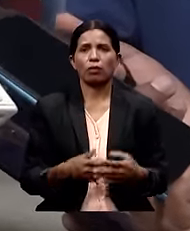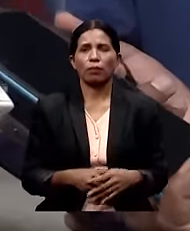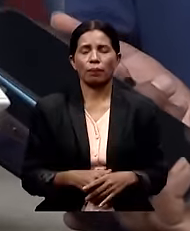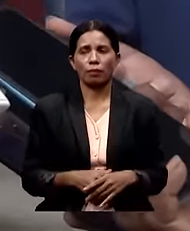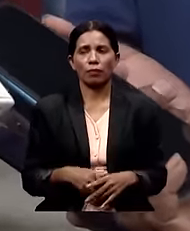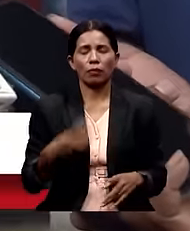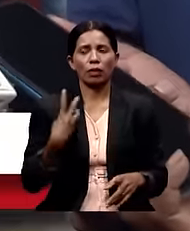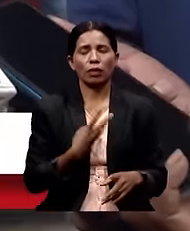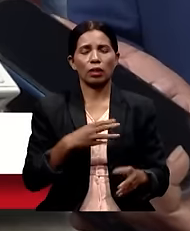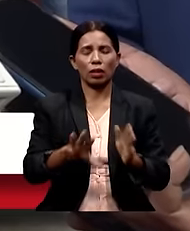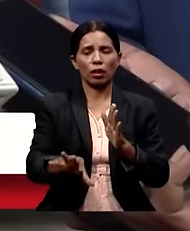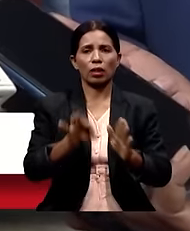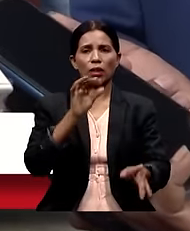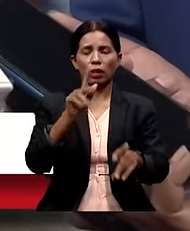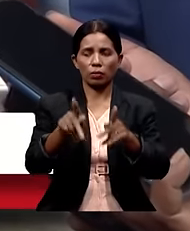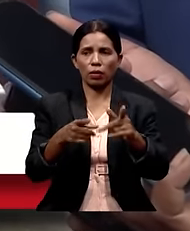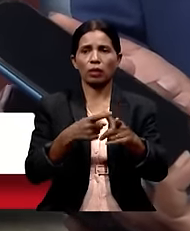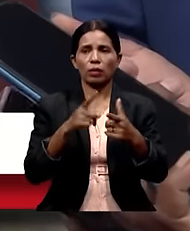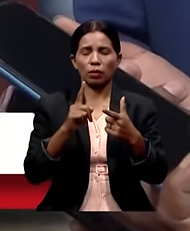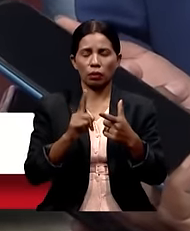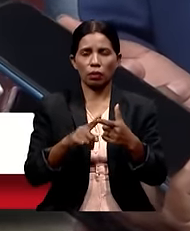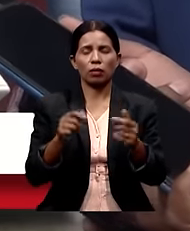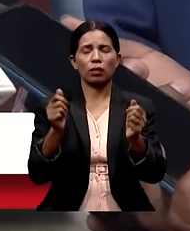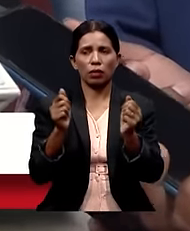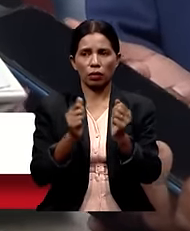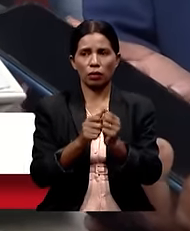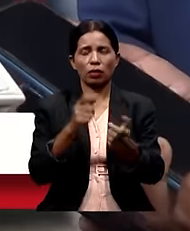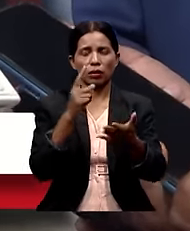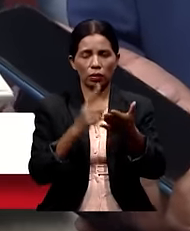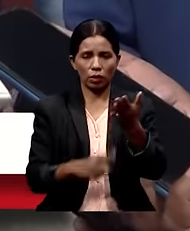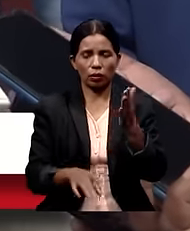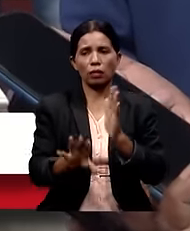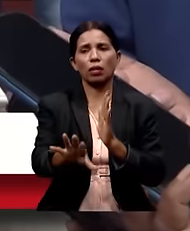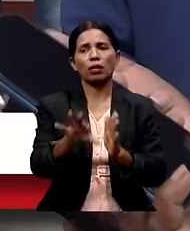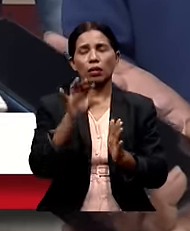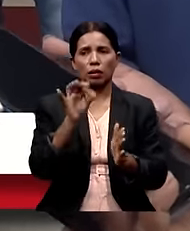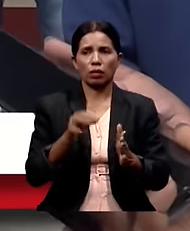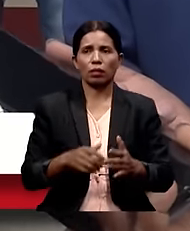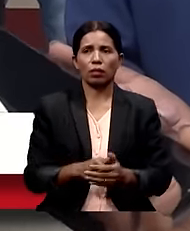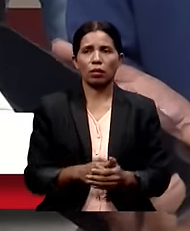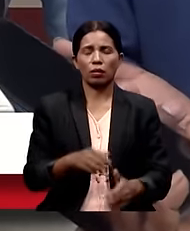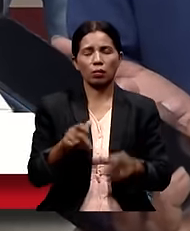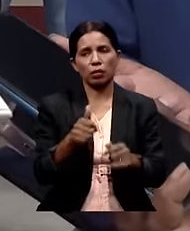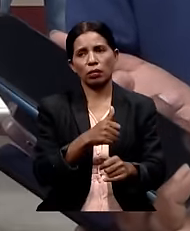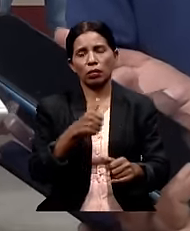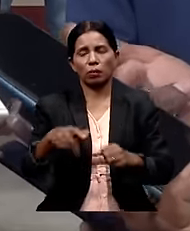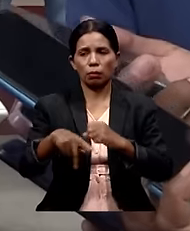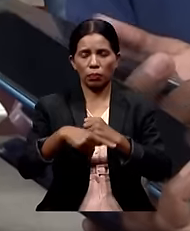e te gili ama, gili depois as consequências, sema com gili. E balo que está do